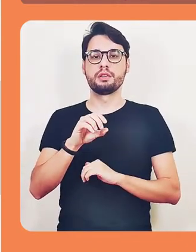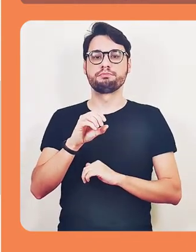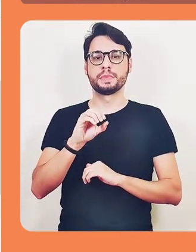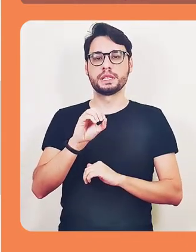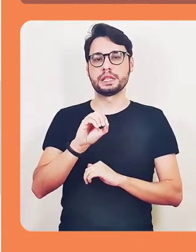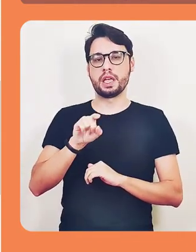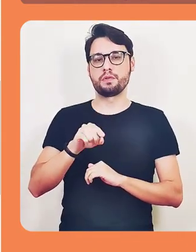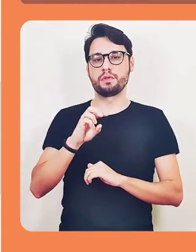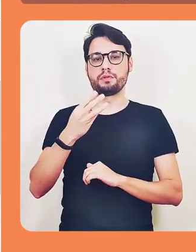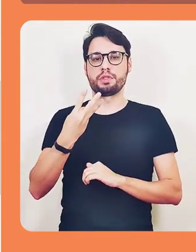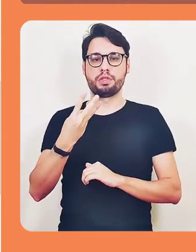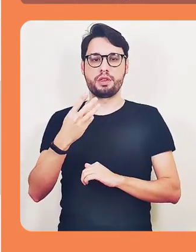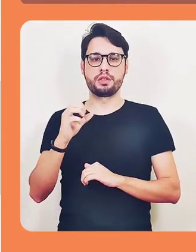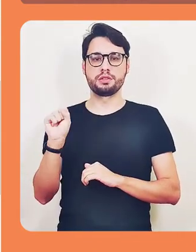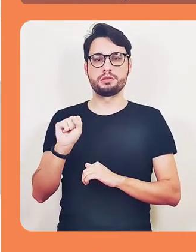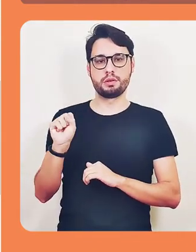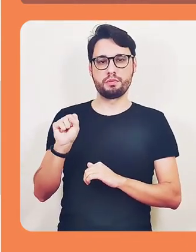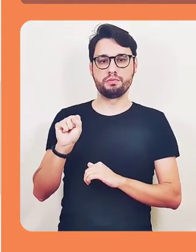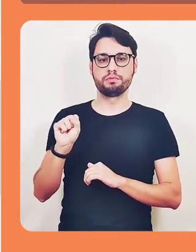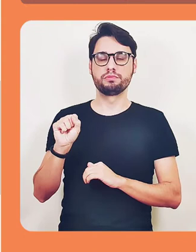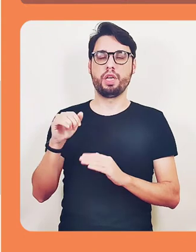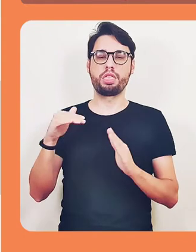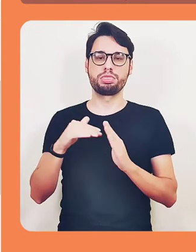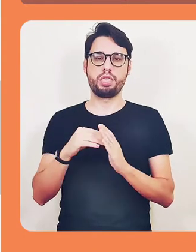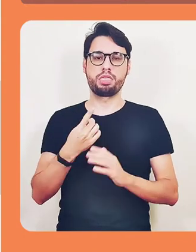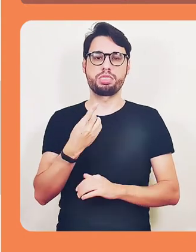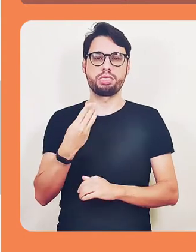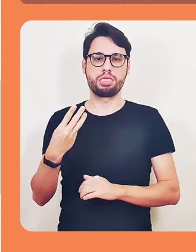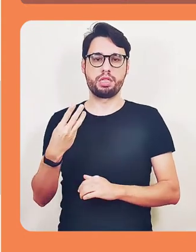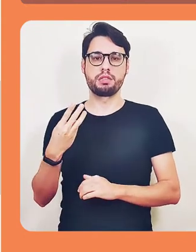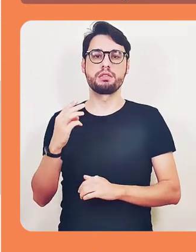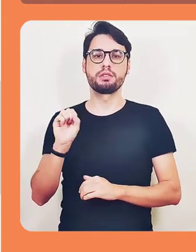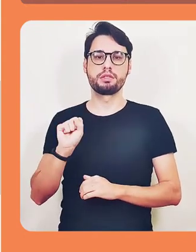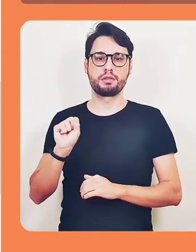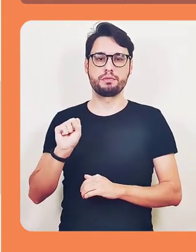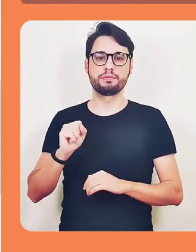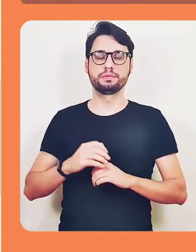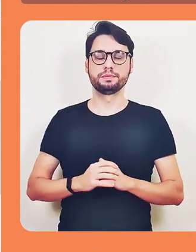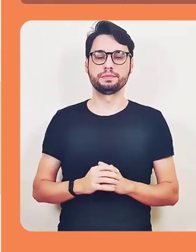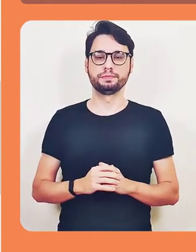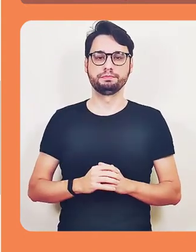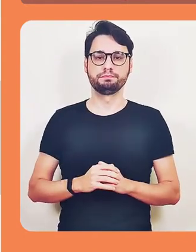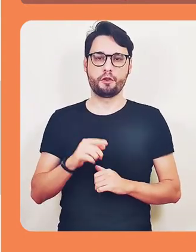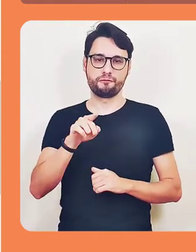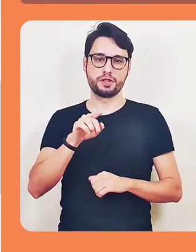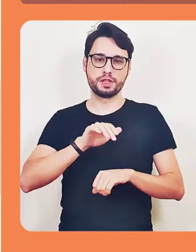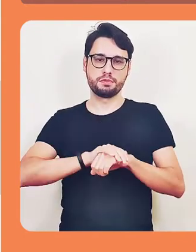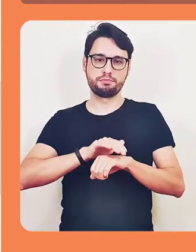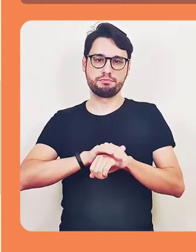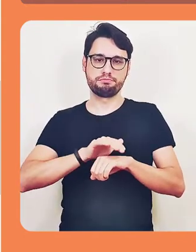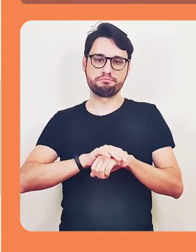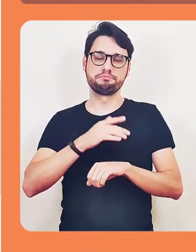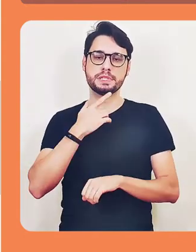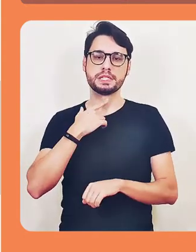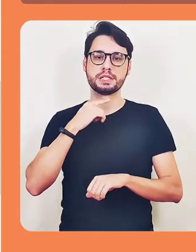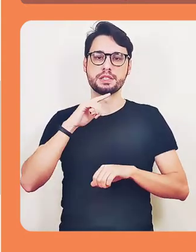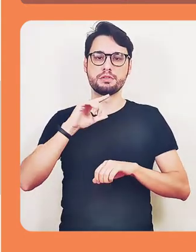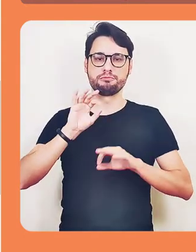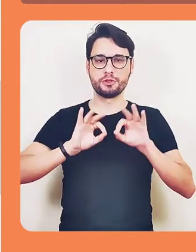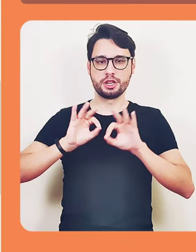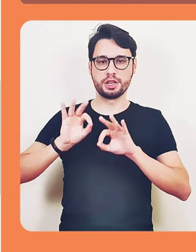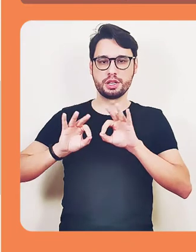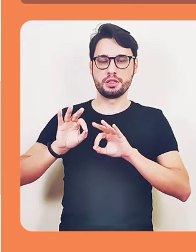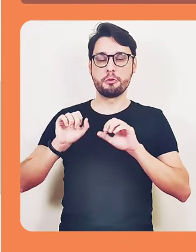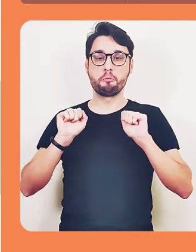aparecer de 0 a 3 em 0,3 segundos e ela pode ficar aparecendo até 13